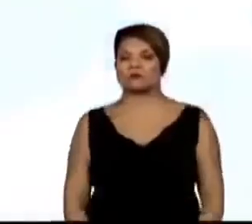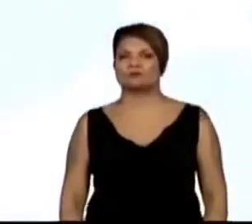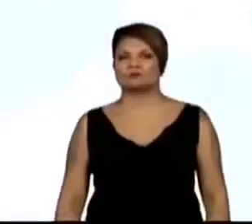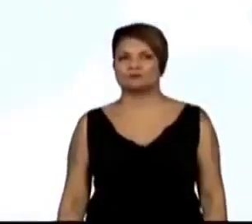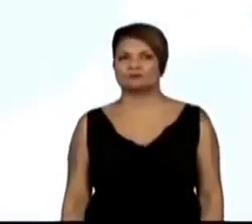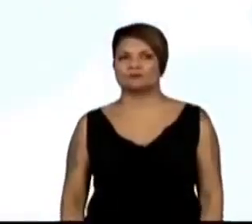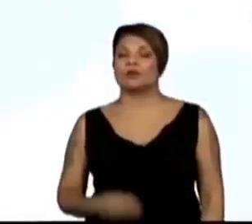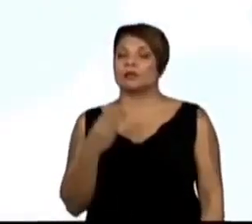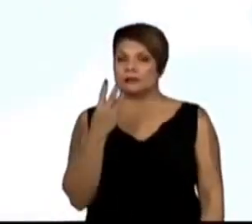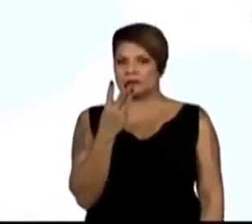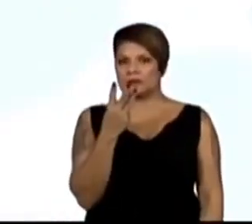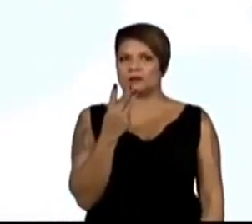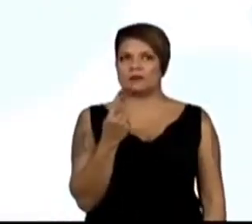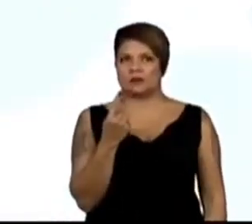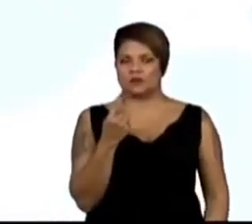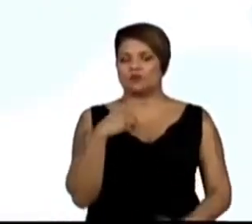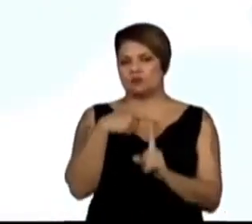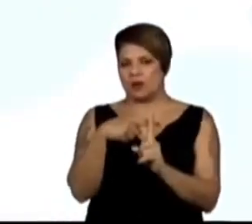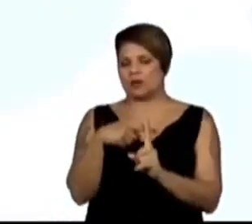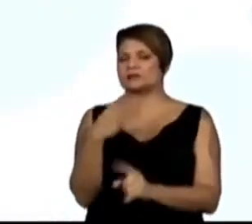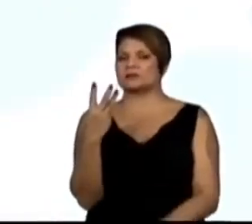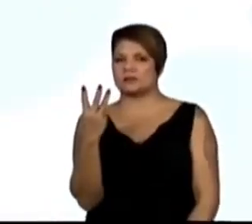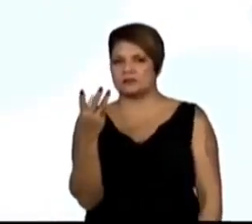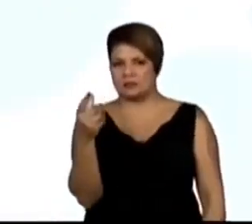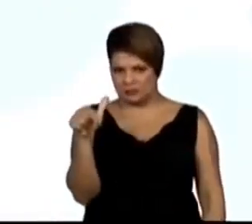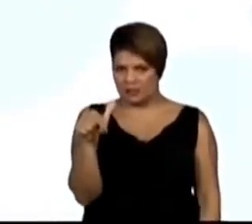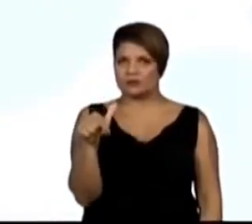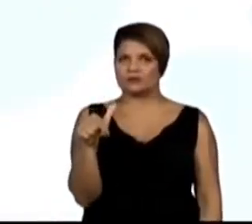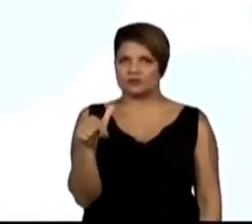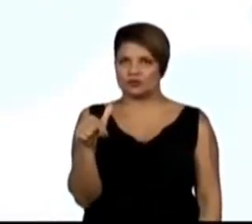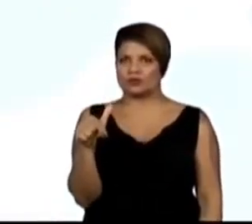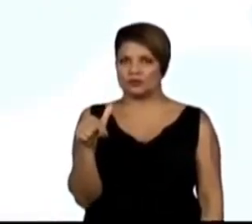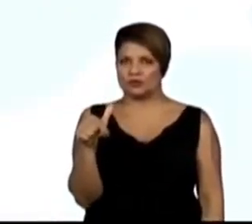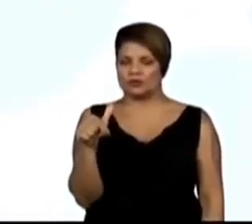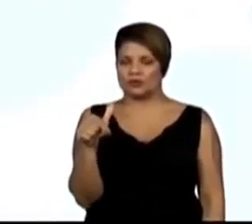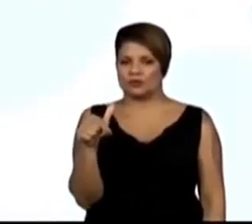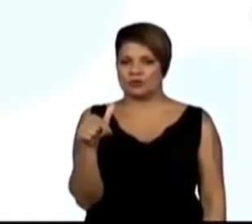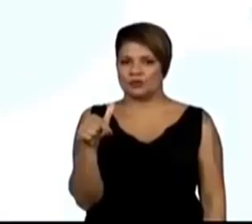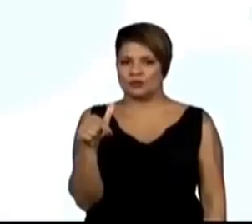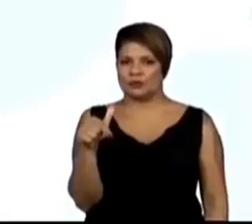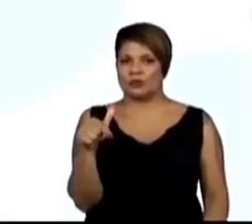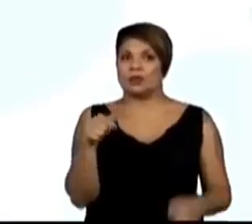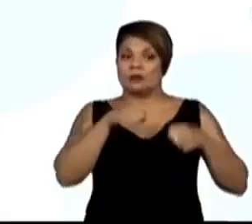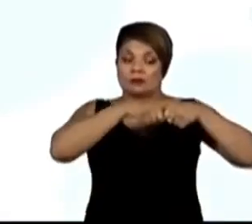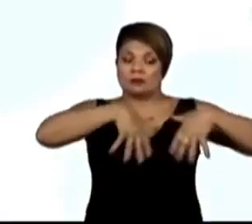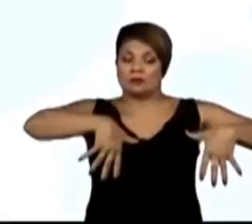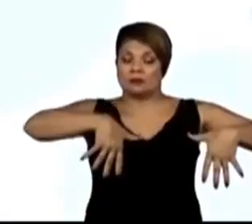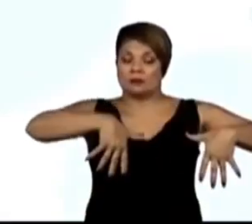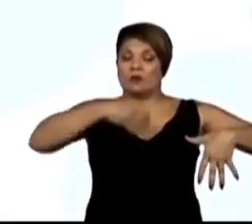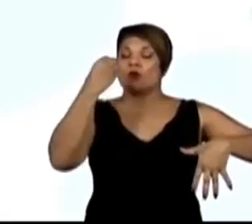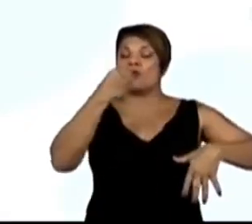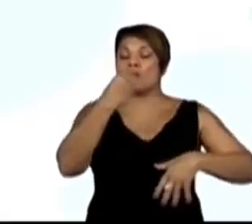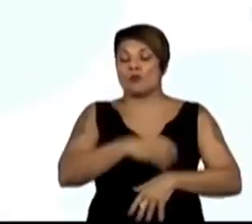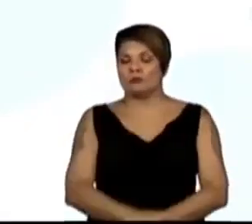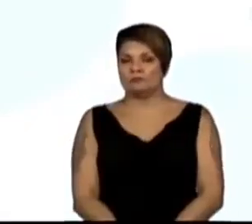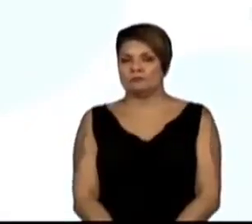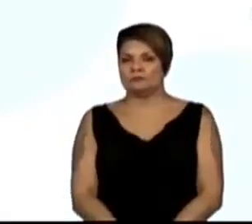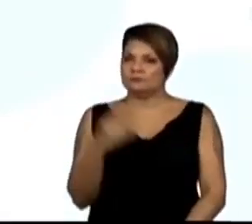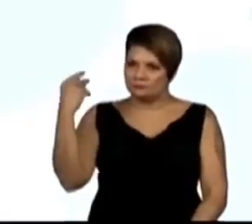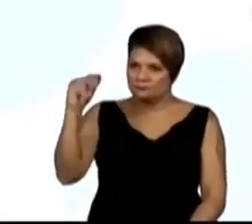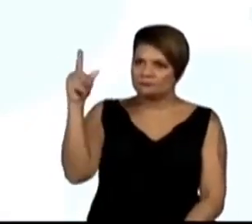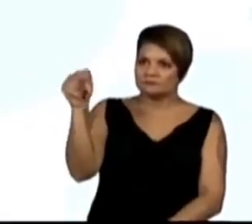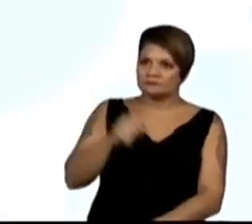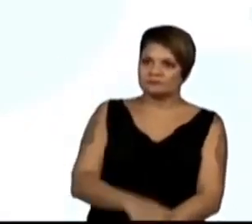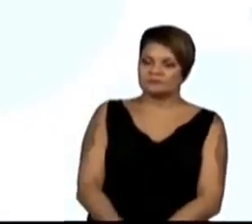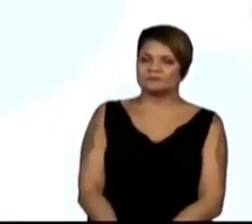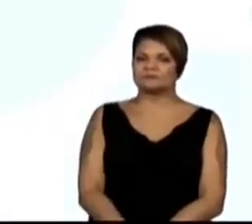Então vai ser 31 mais 37. Se eu precisasse decompor primeiro o 31, como é que seria? E agora